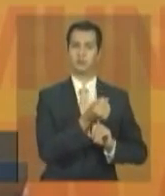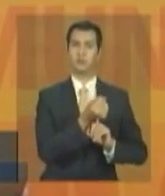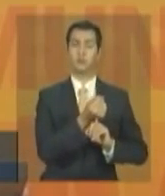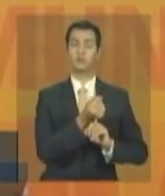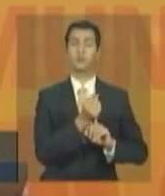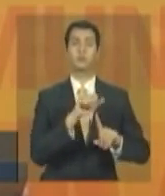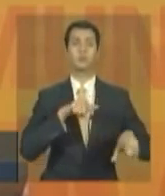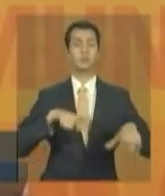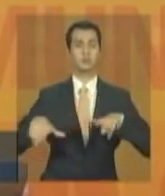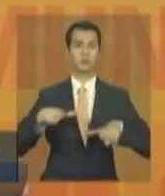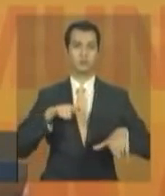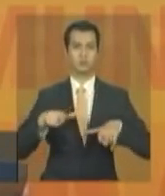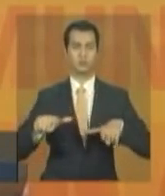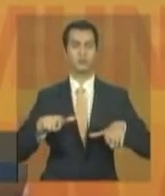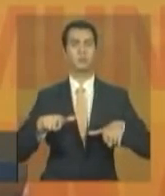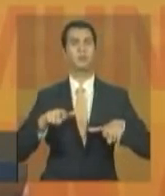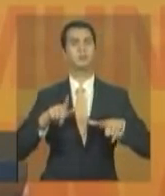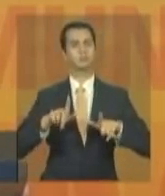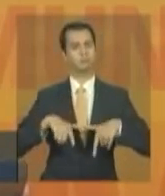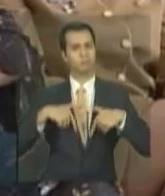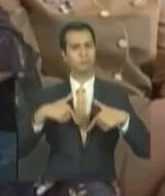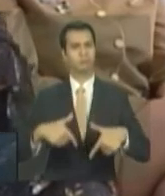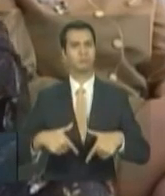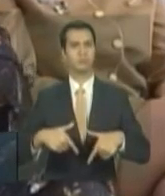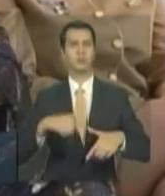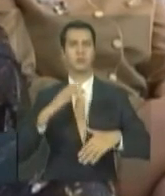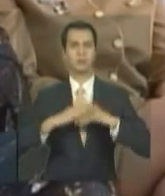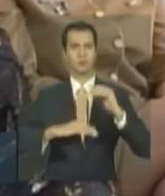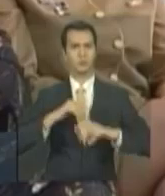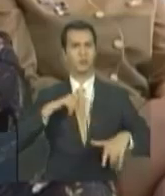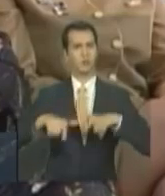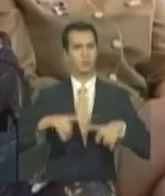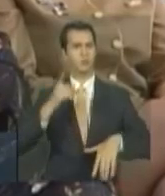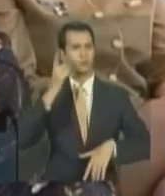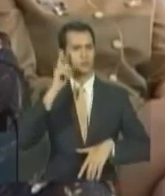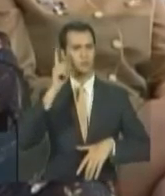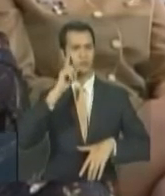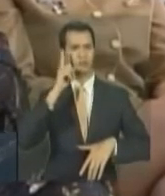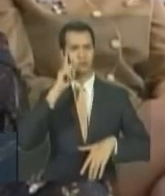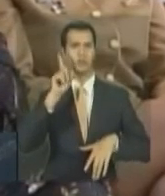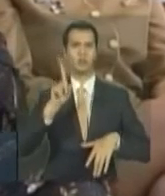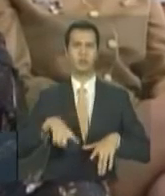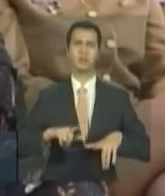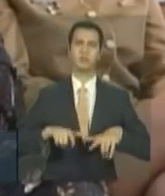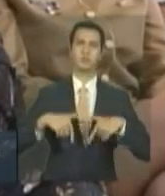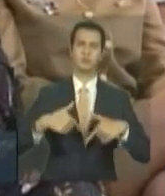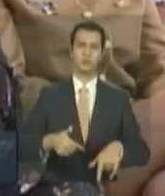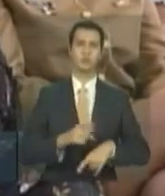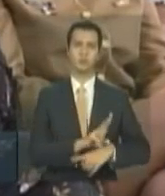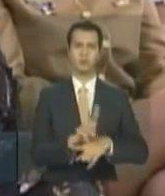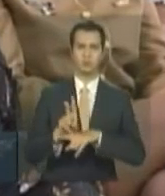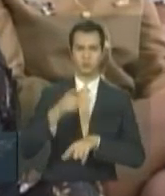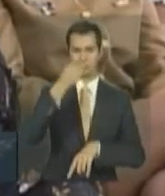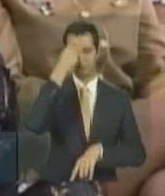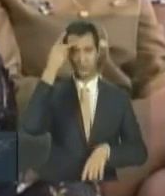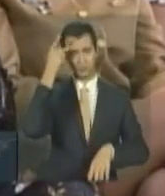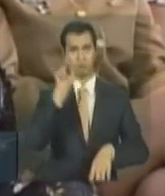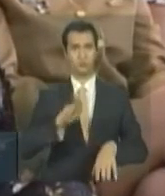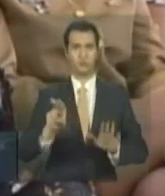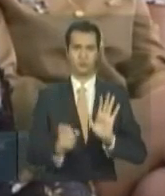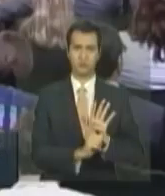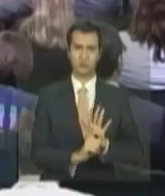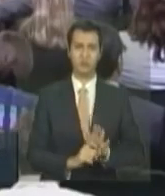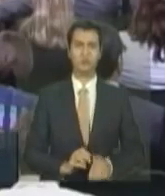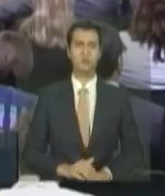lidam e enfrentam na sua atividade esse grande desafio.